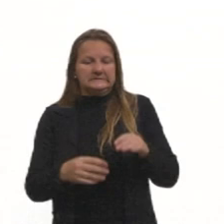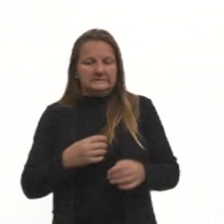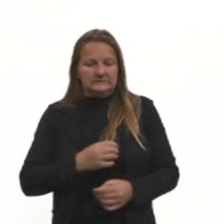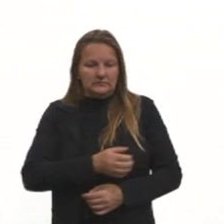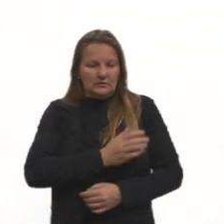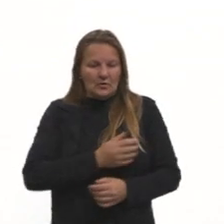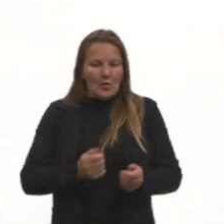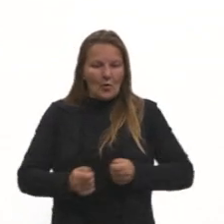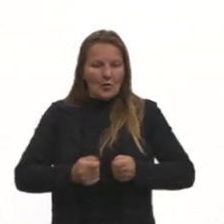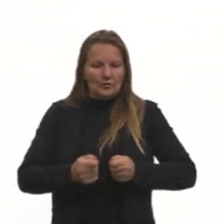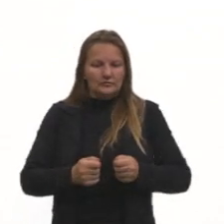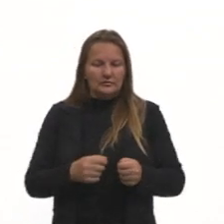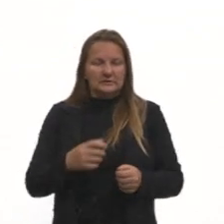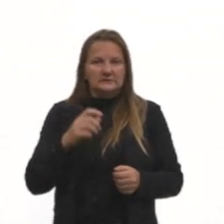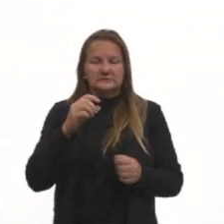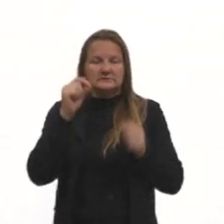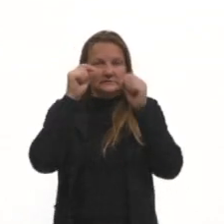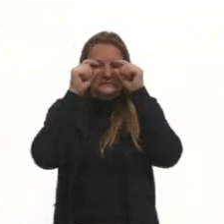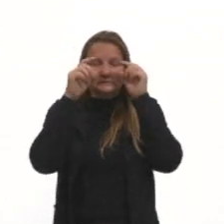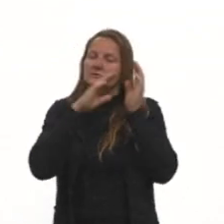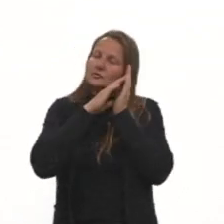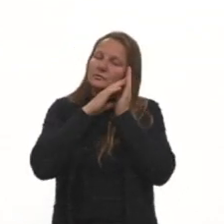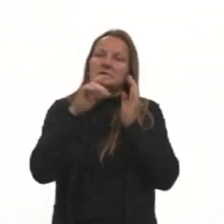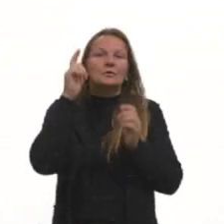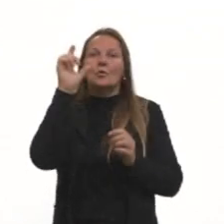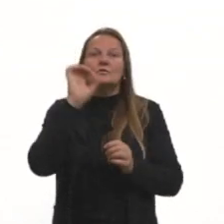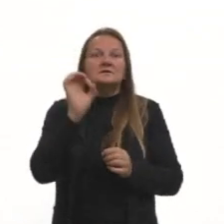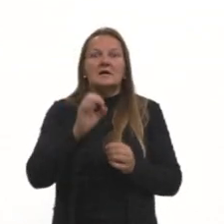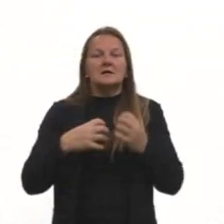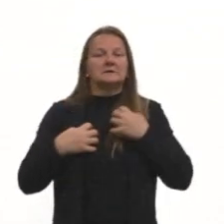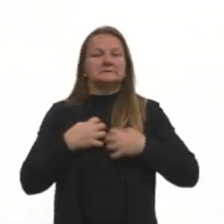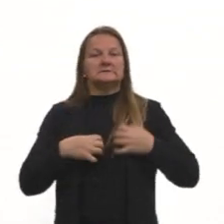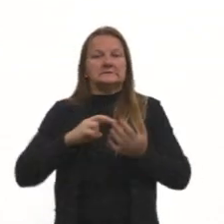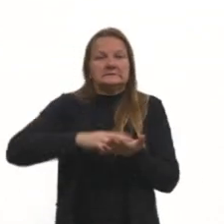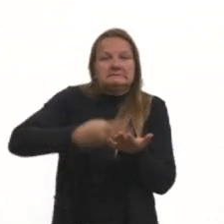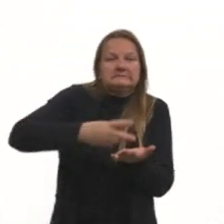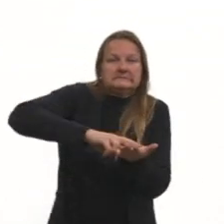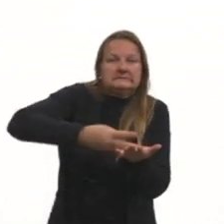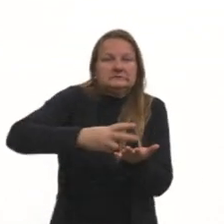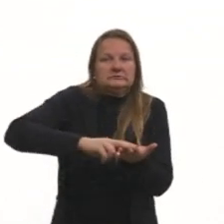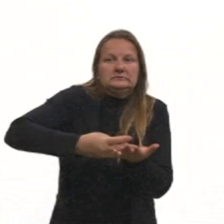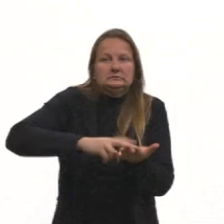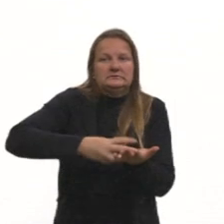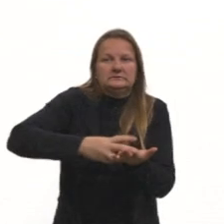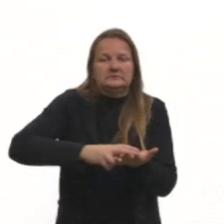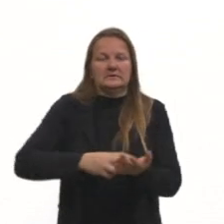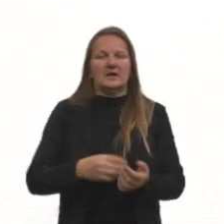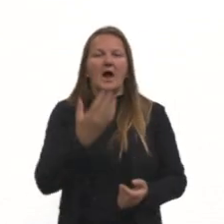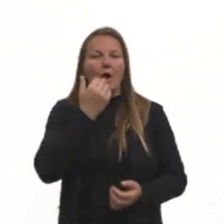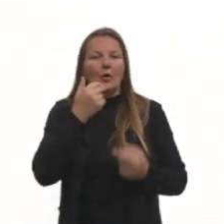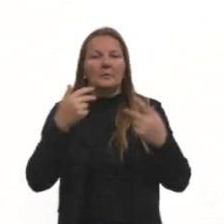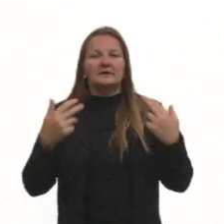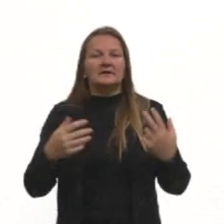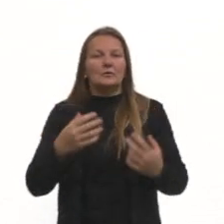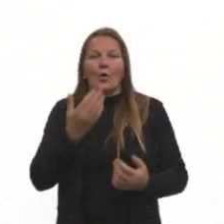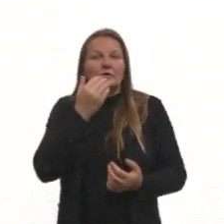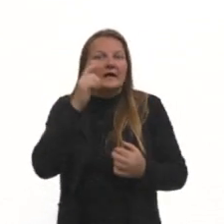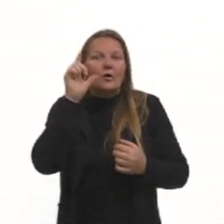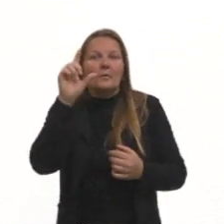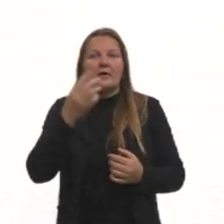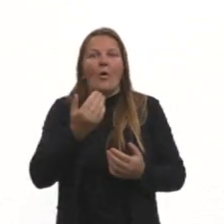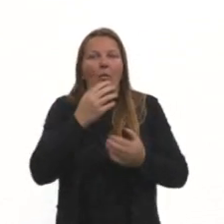estamos não te deixa dormir começa a te arrumar de ajeitar a alimentação te prejudicar a alimentação